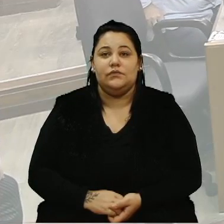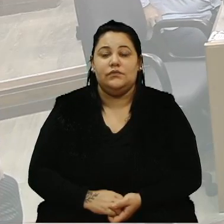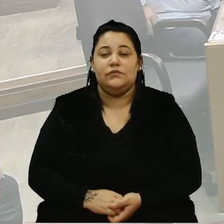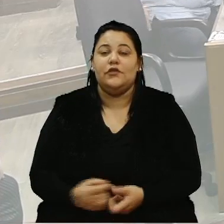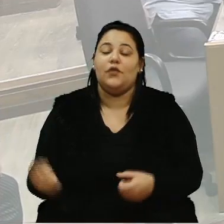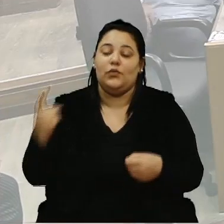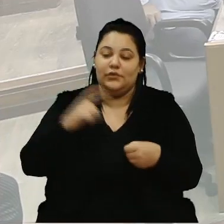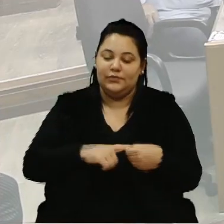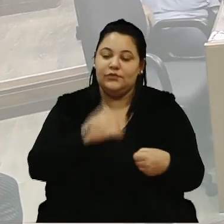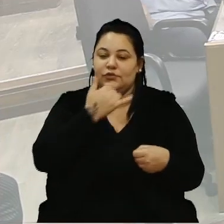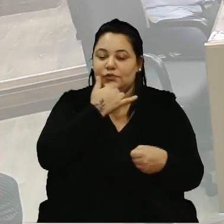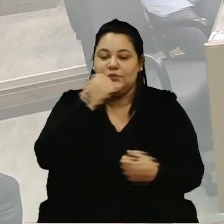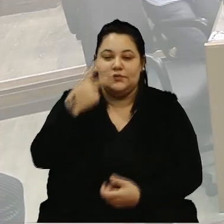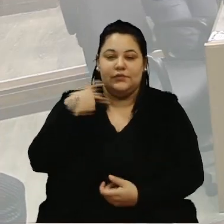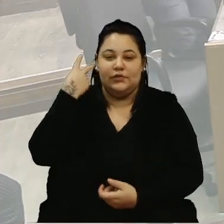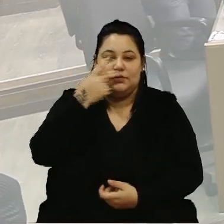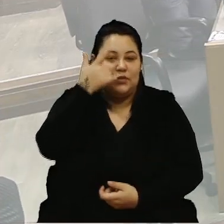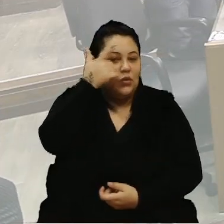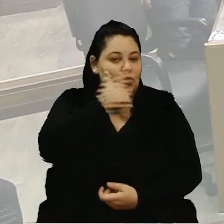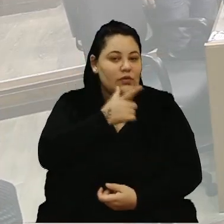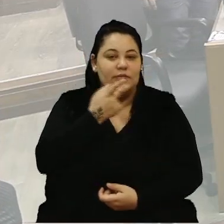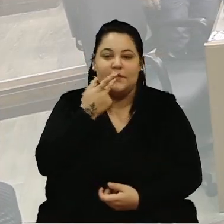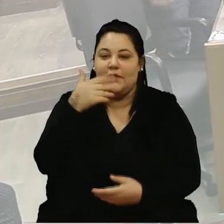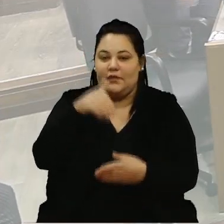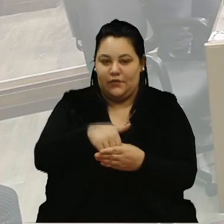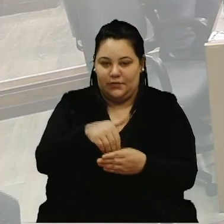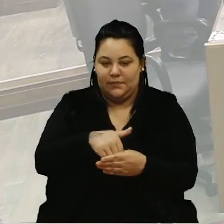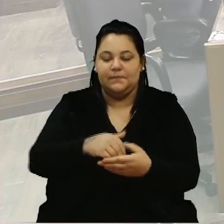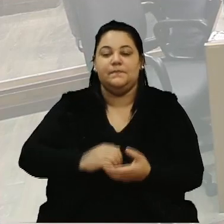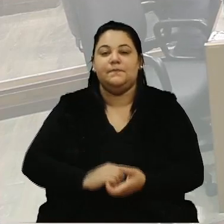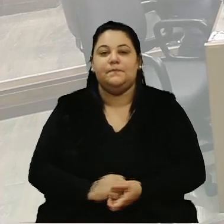voltamos. Vereador Lucas, para declarar o voto.